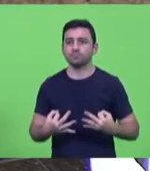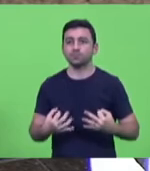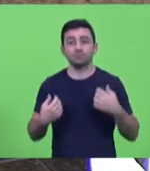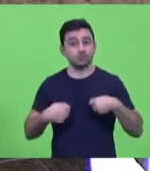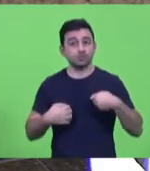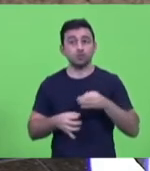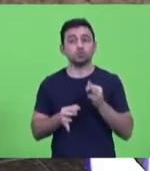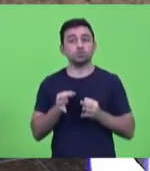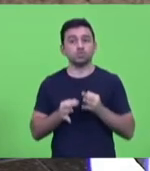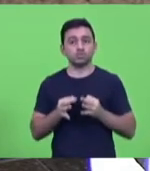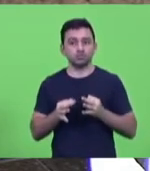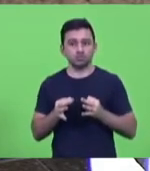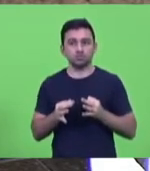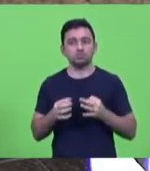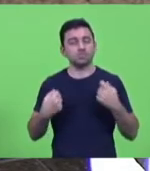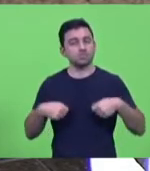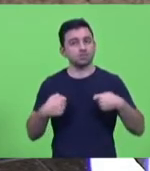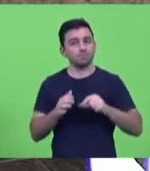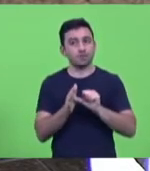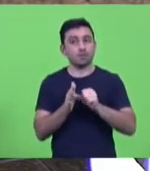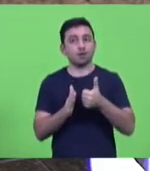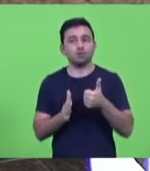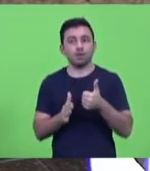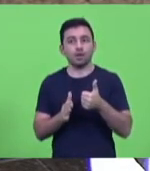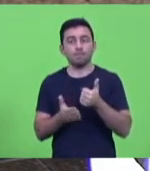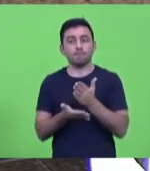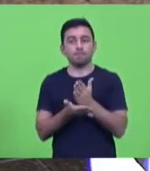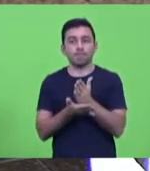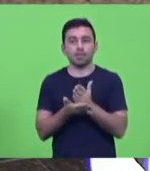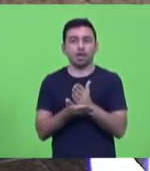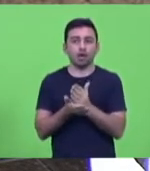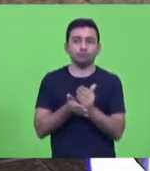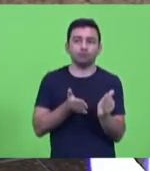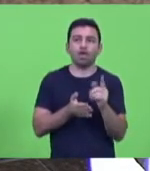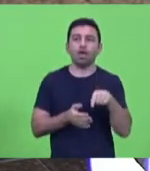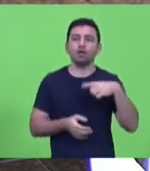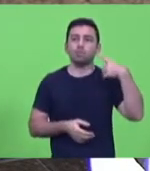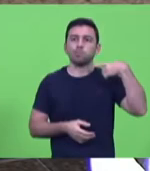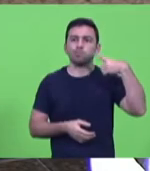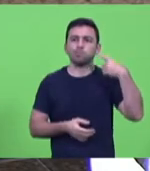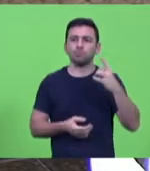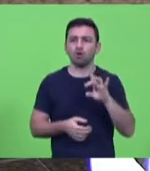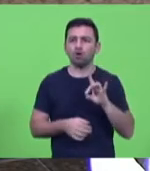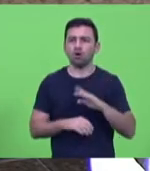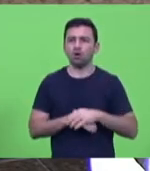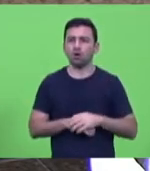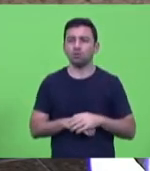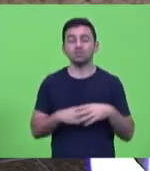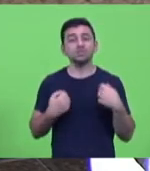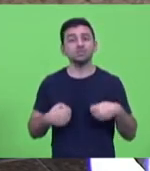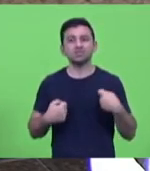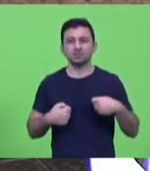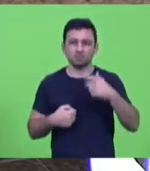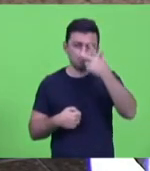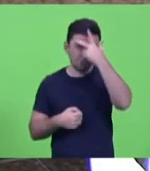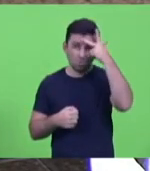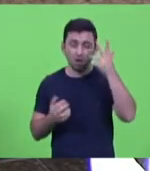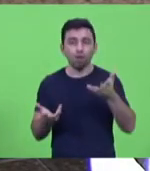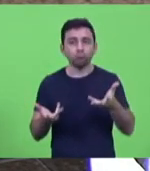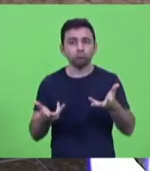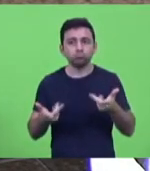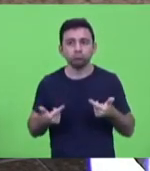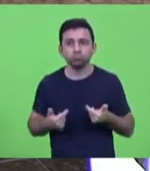juiz, porque o que tem lá, metade é advogado, nem juiz era. Então, vamos botar alguém qualificado,